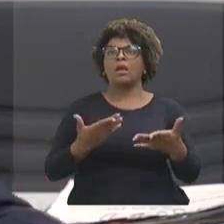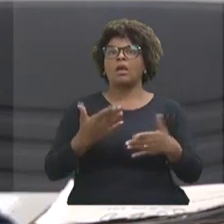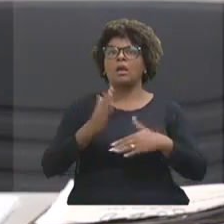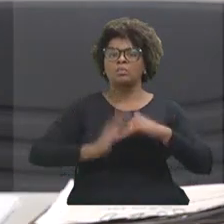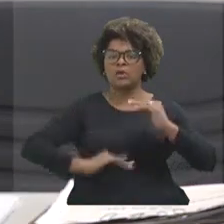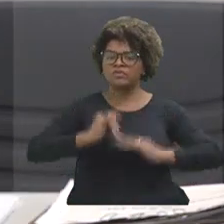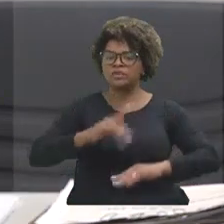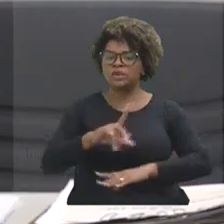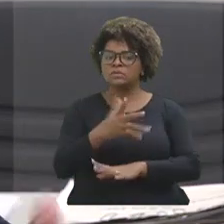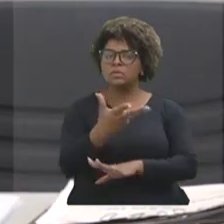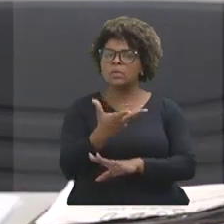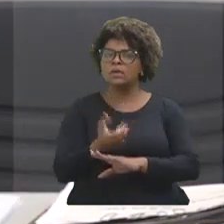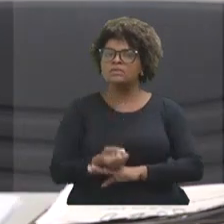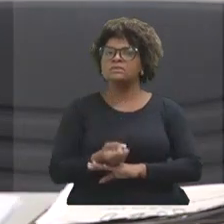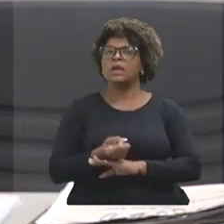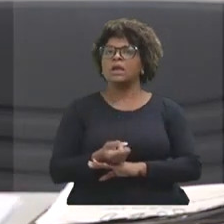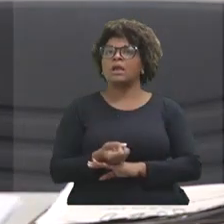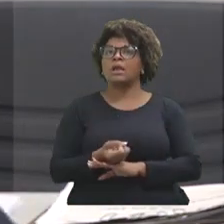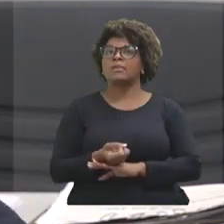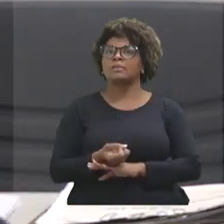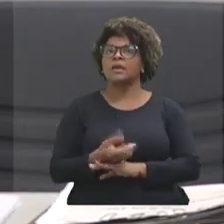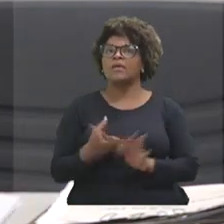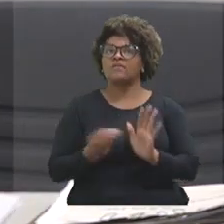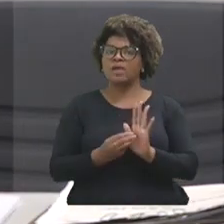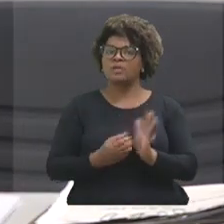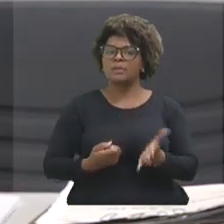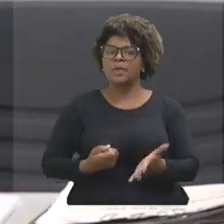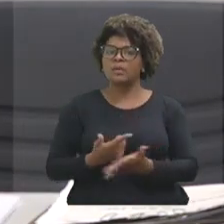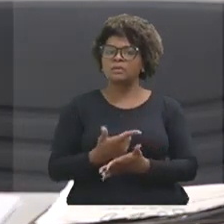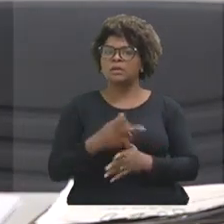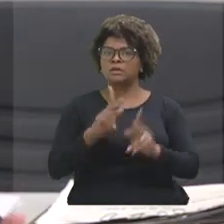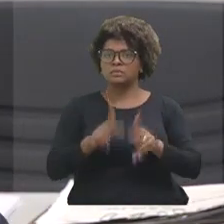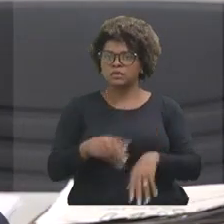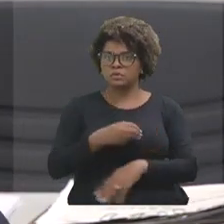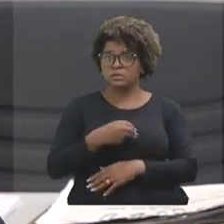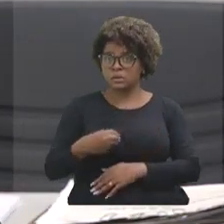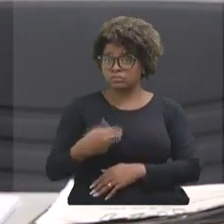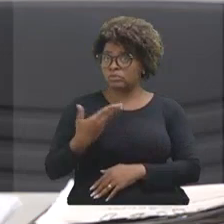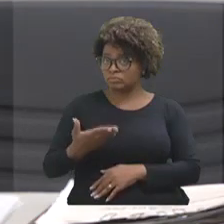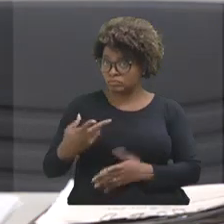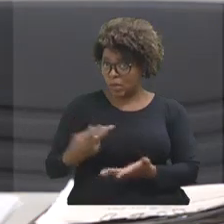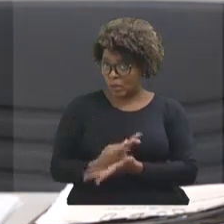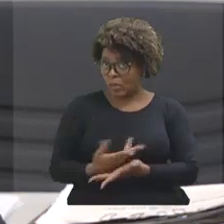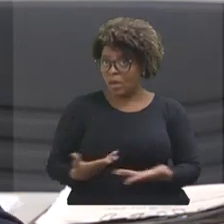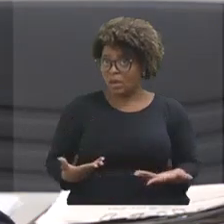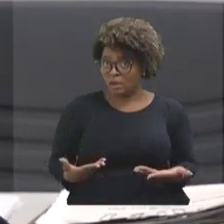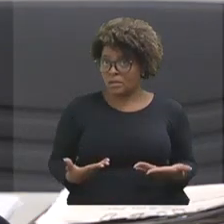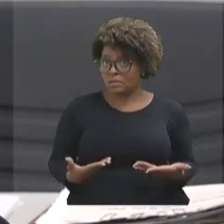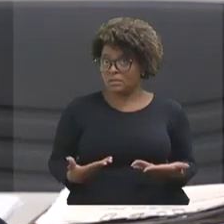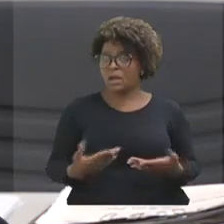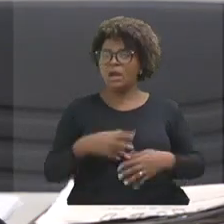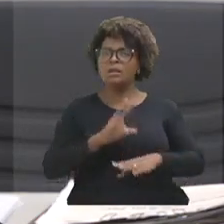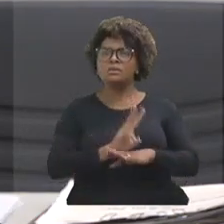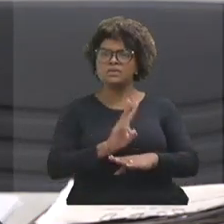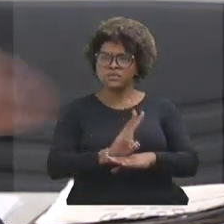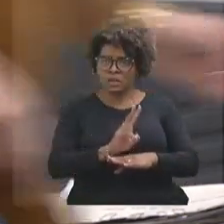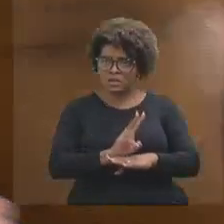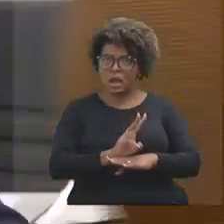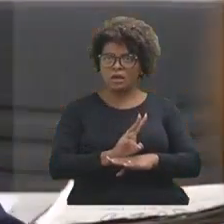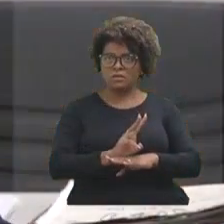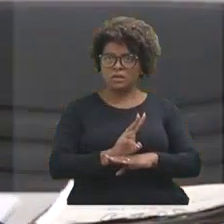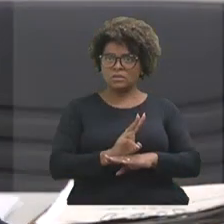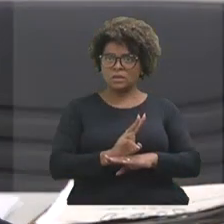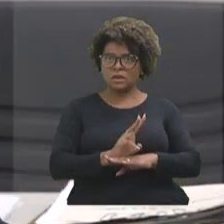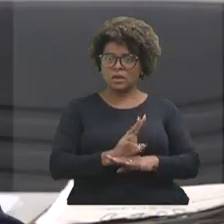atrás de pagamento aos servidores da Saúde isso aí é a frequência que a gente vê eu acho que se fiscaliza mais tem que se estender também